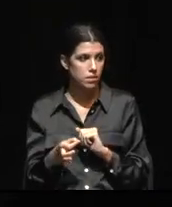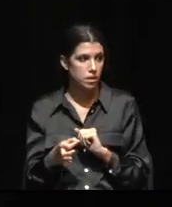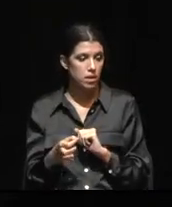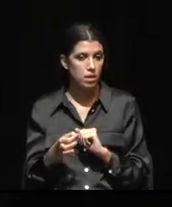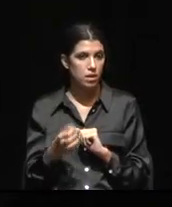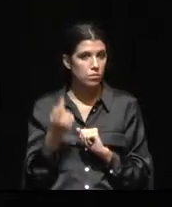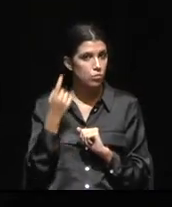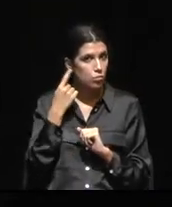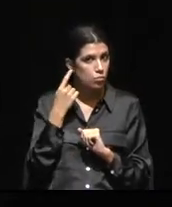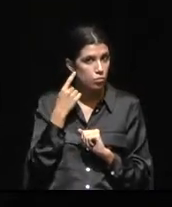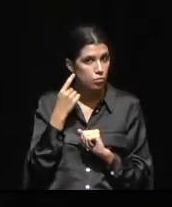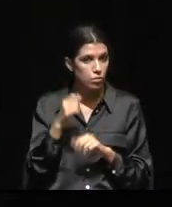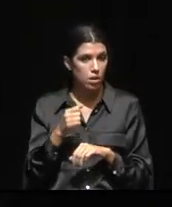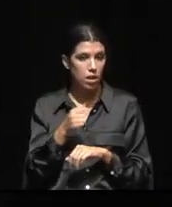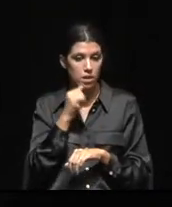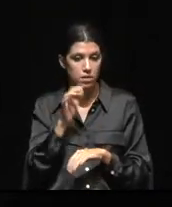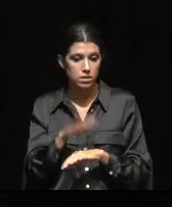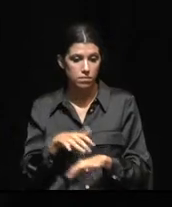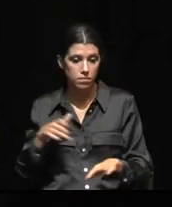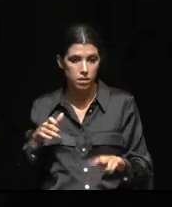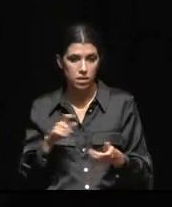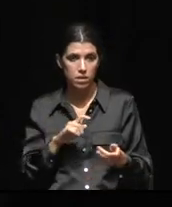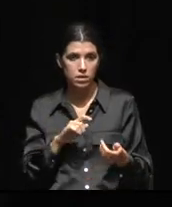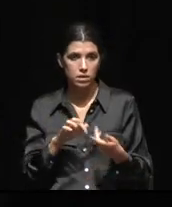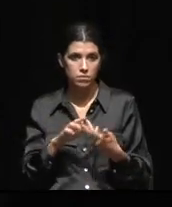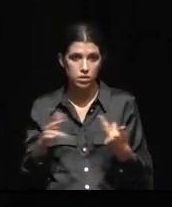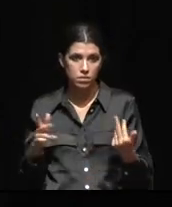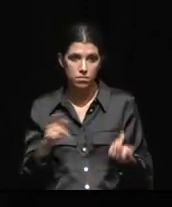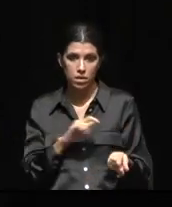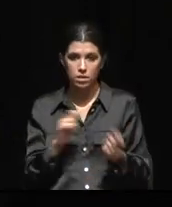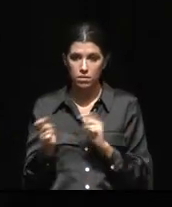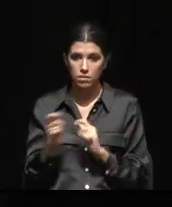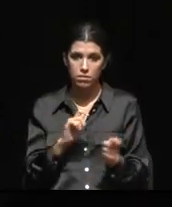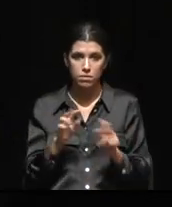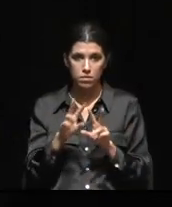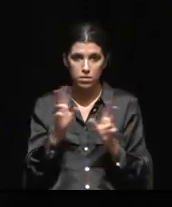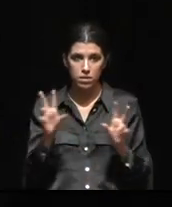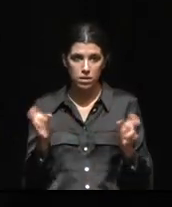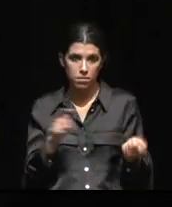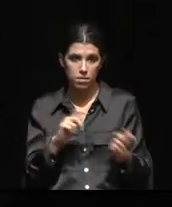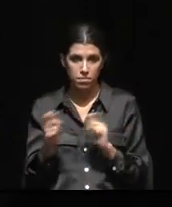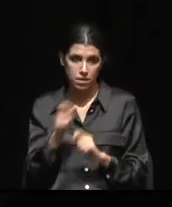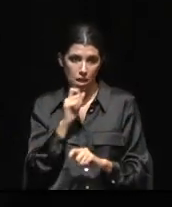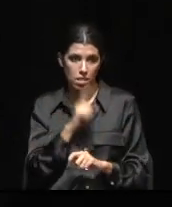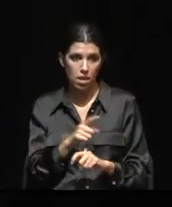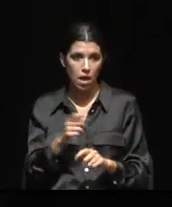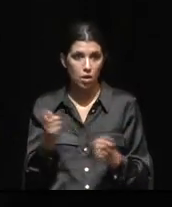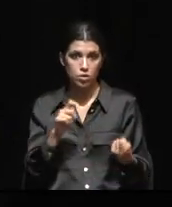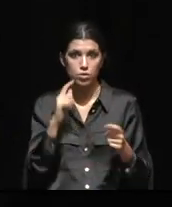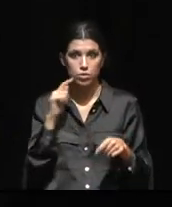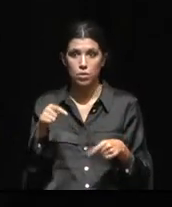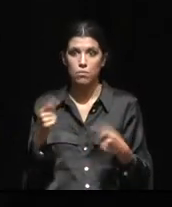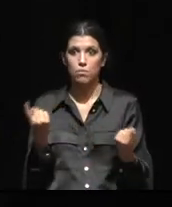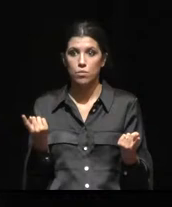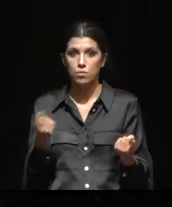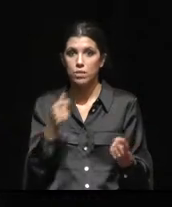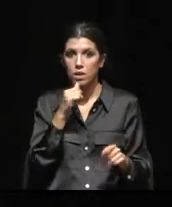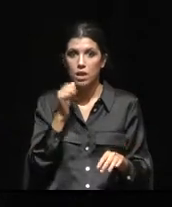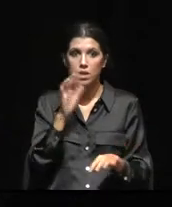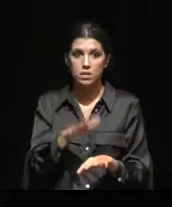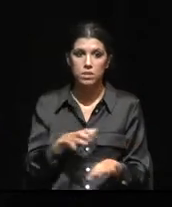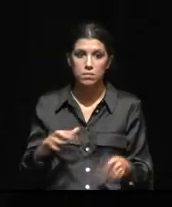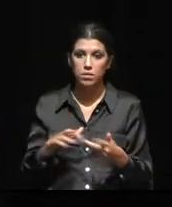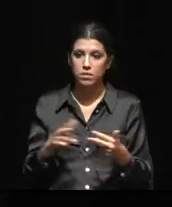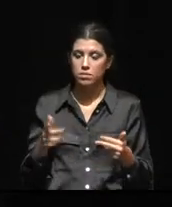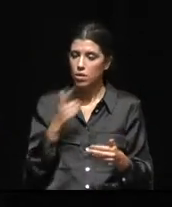saiba a assembleia Municipal pode debater os temas que entender não é porque algo está em discussão pública que agora a assembleia Municipal